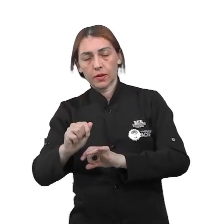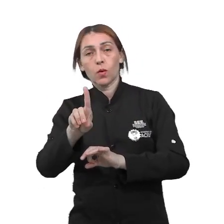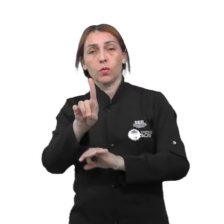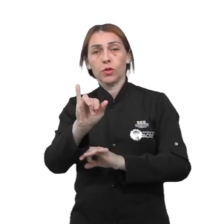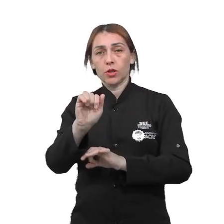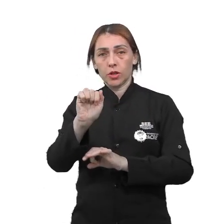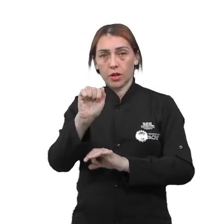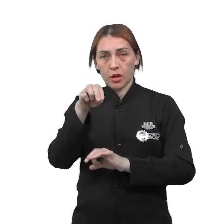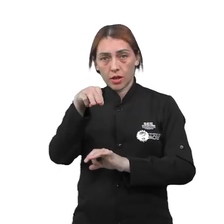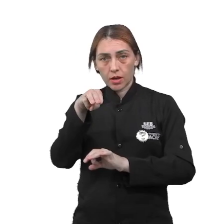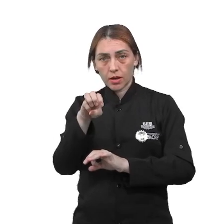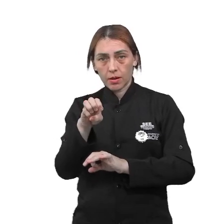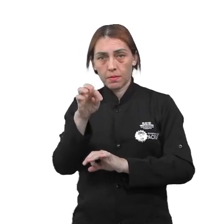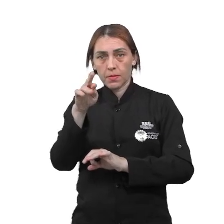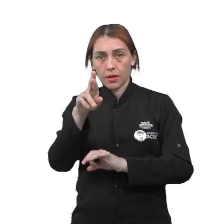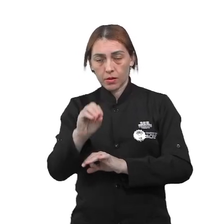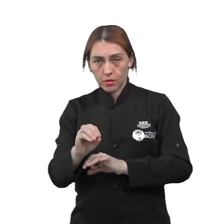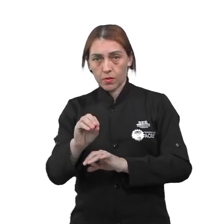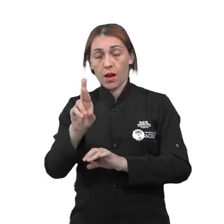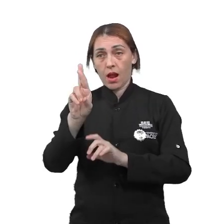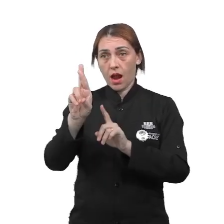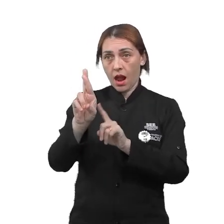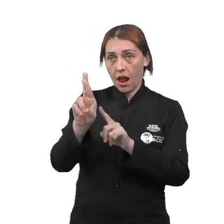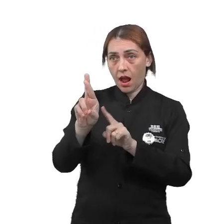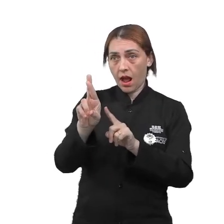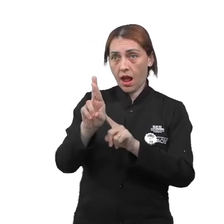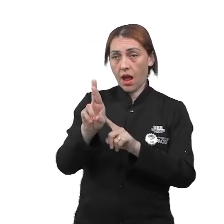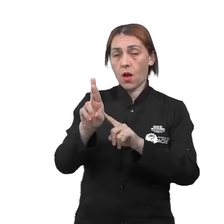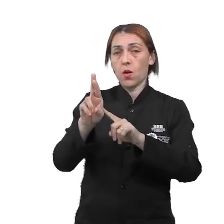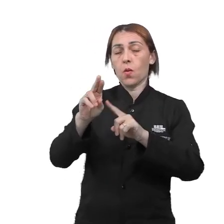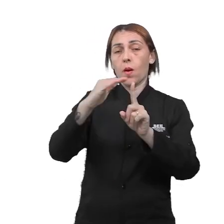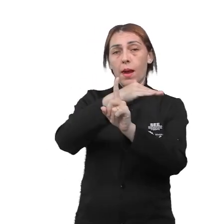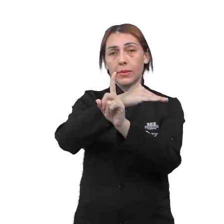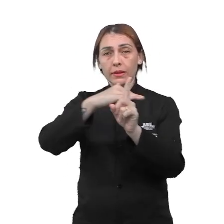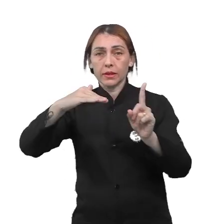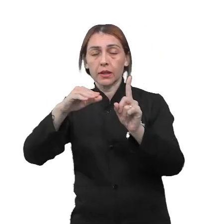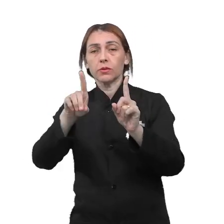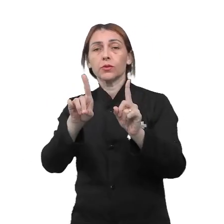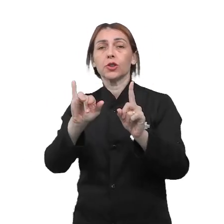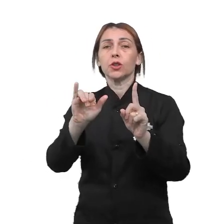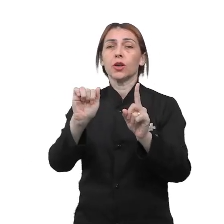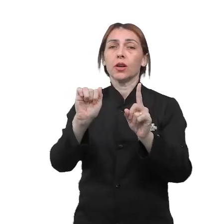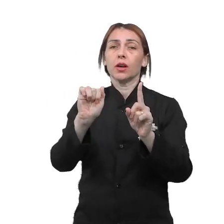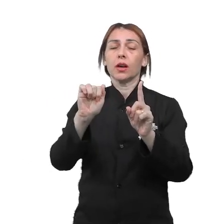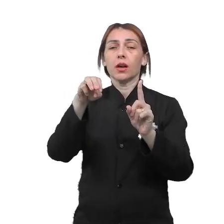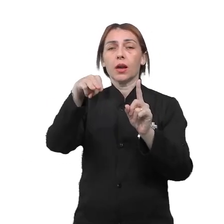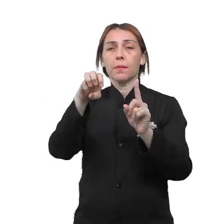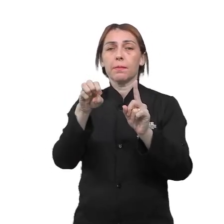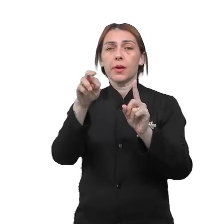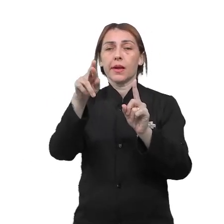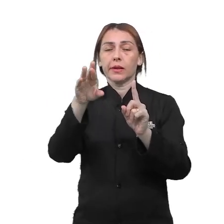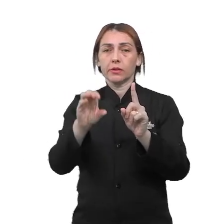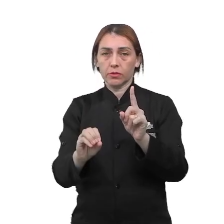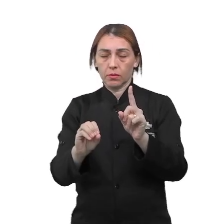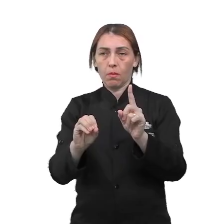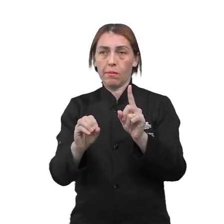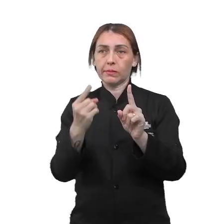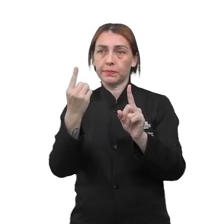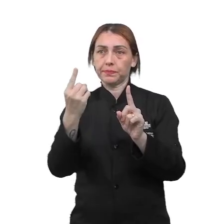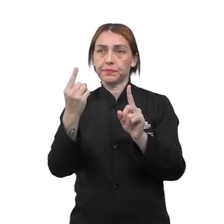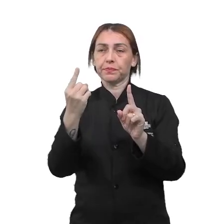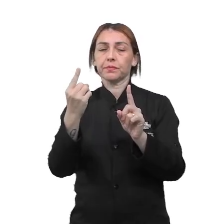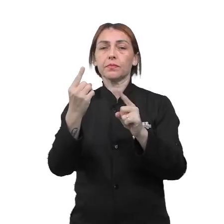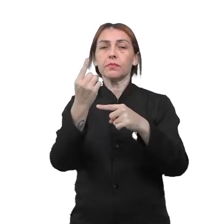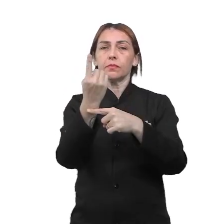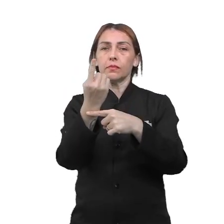ou seja, lembrando que raio é o quê? É a metade do diâmetro, ok? Se o diâmetro vale 1 centímetro, divide